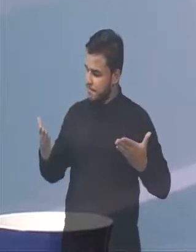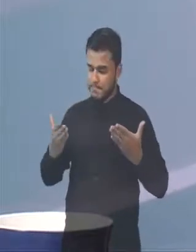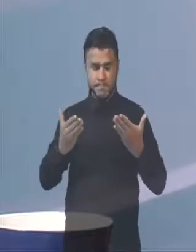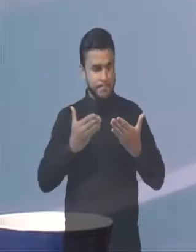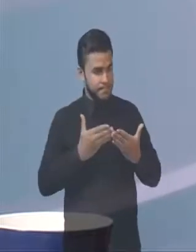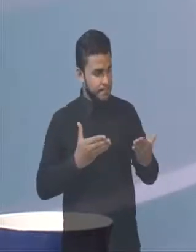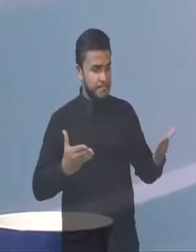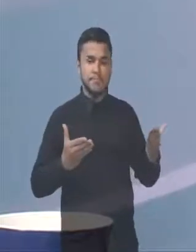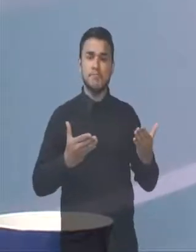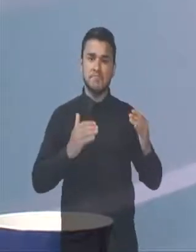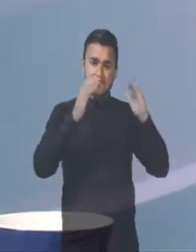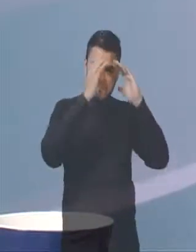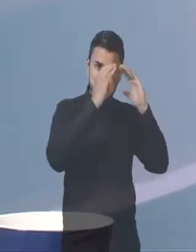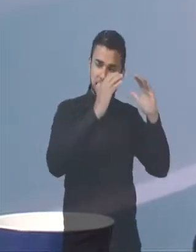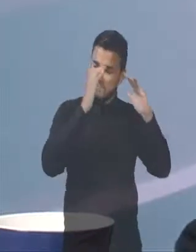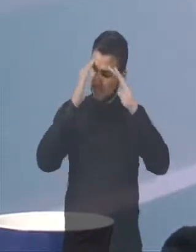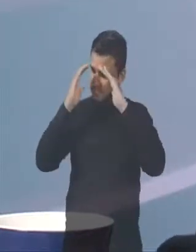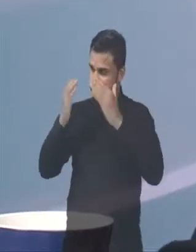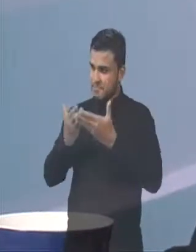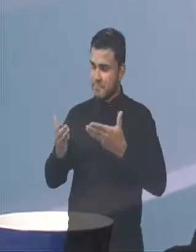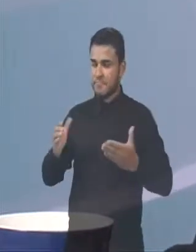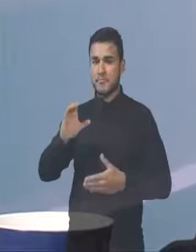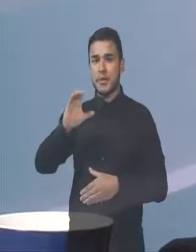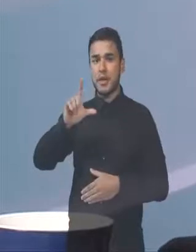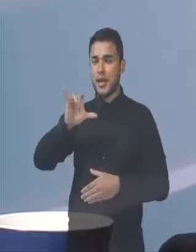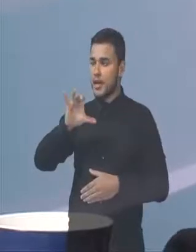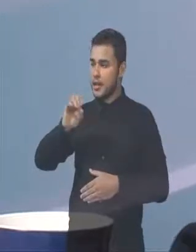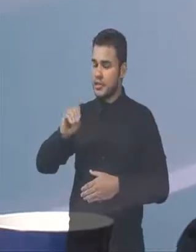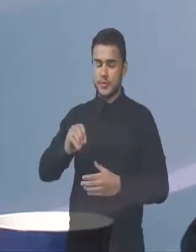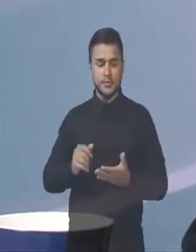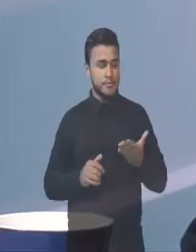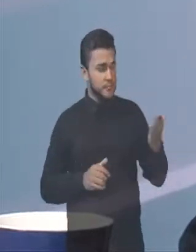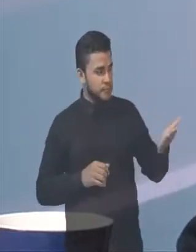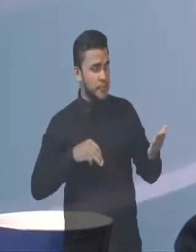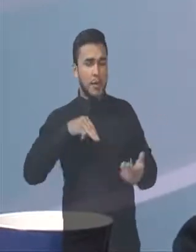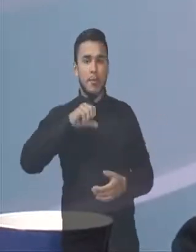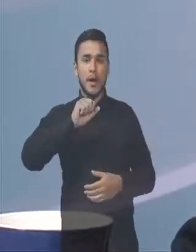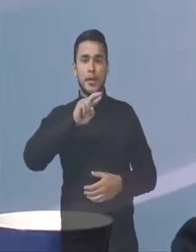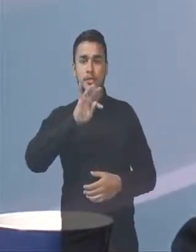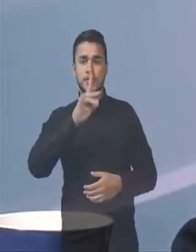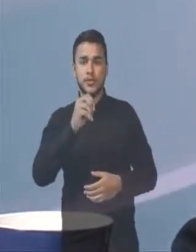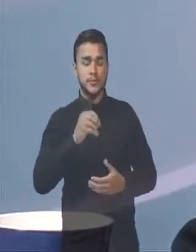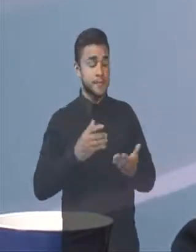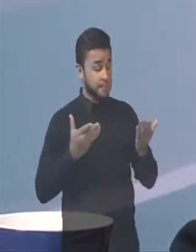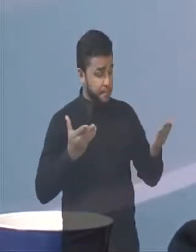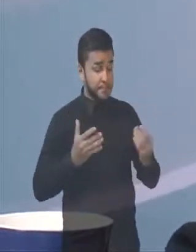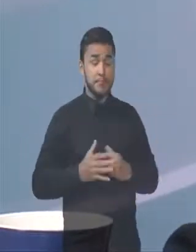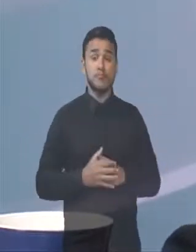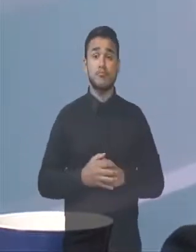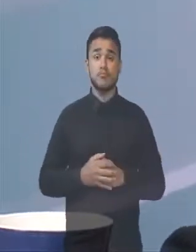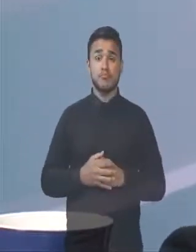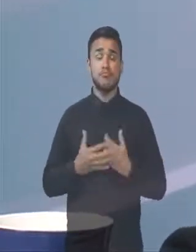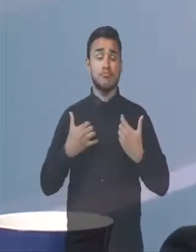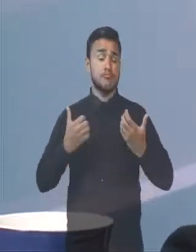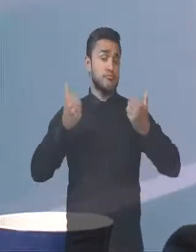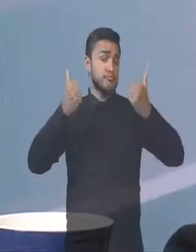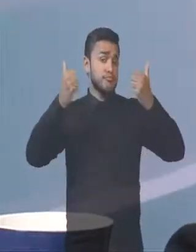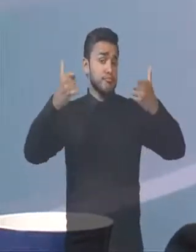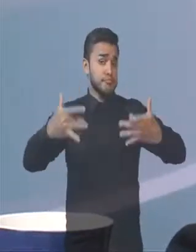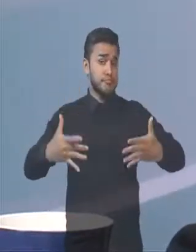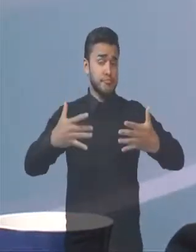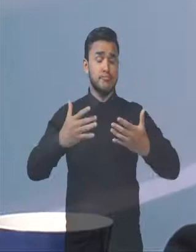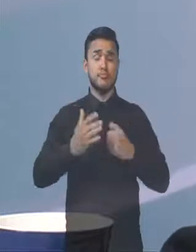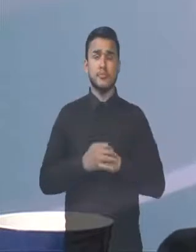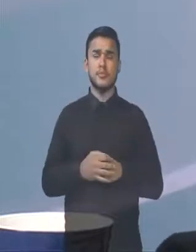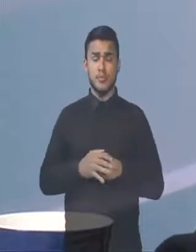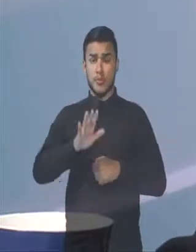admiro, respeito, o Clésio Arruda, o professor Martinho. Mas eu gostaria de dizer que